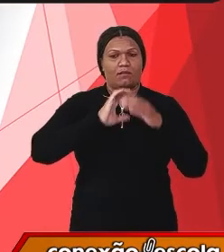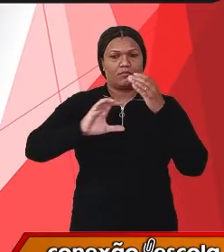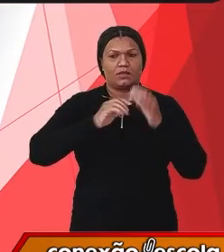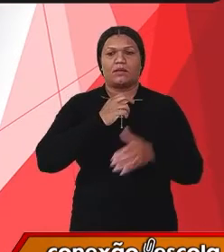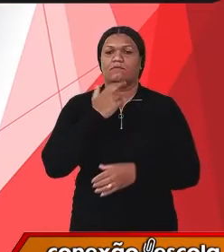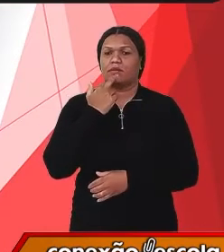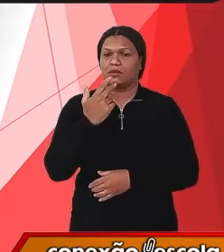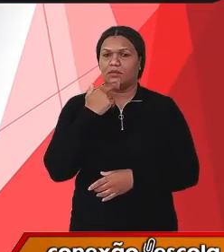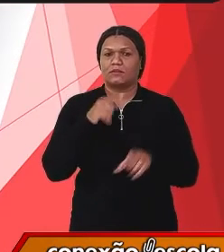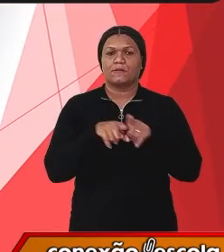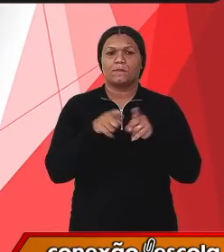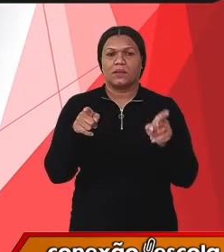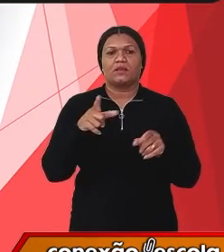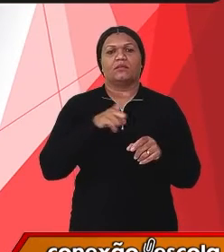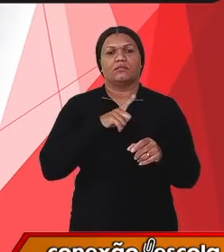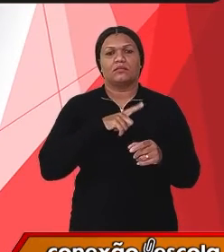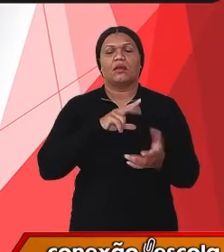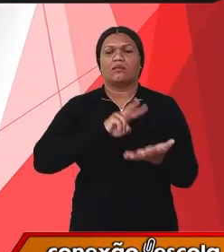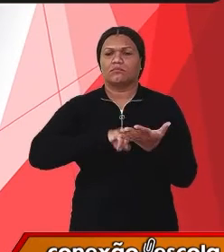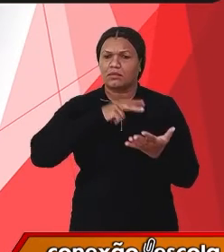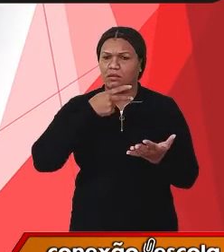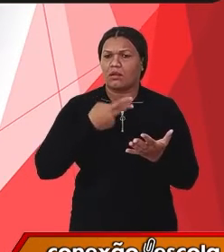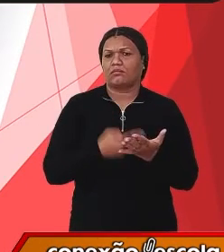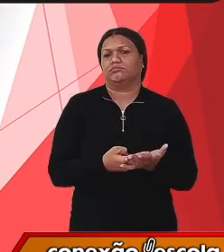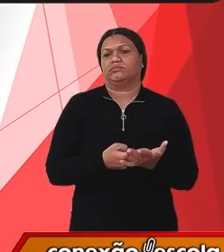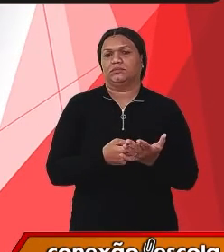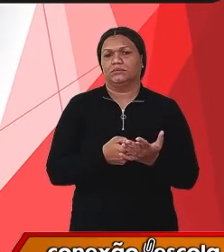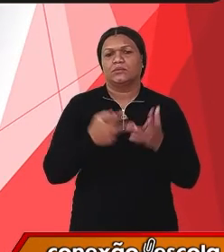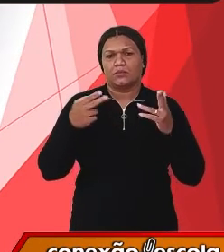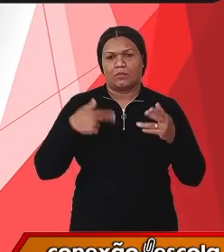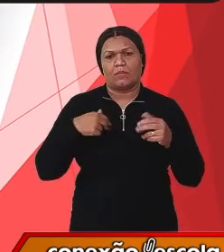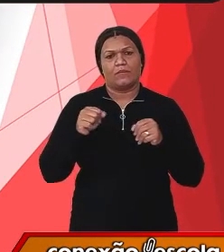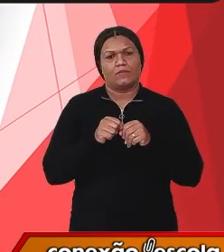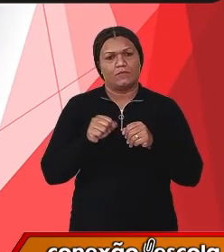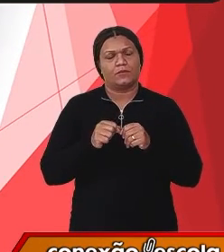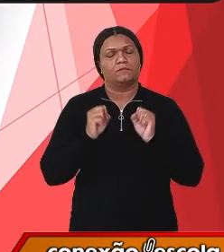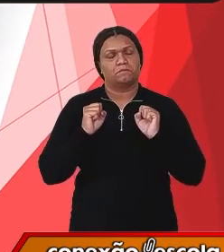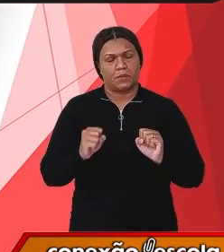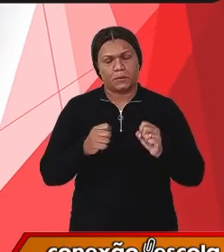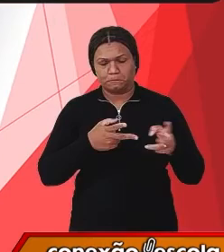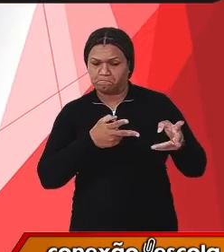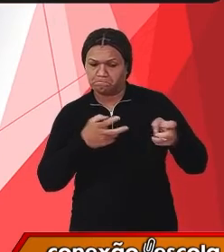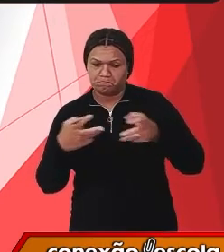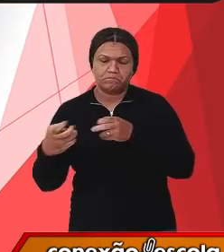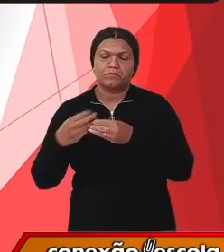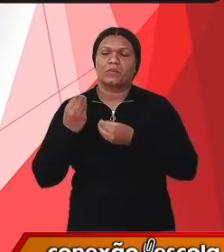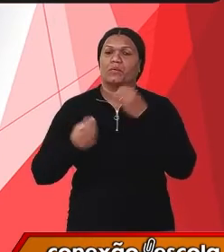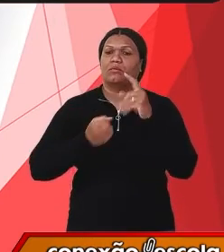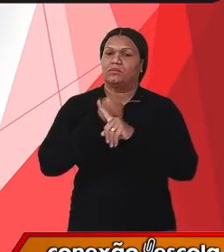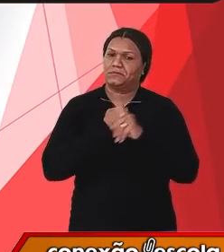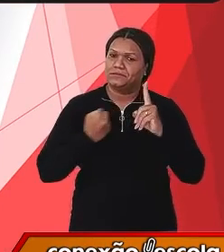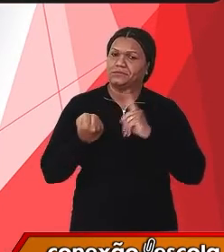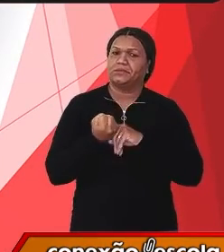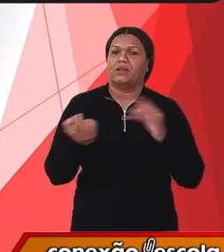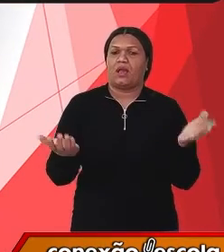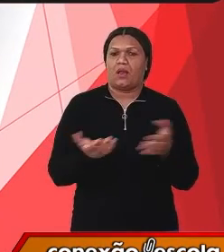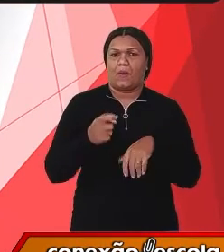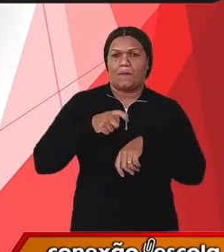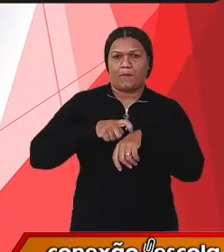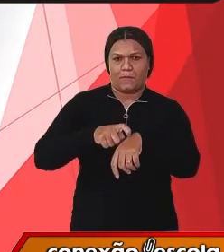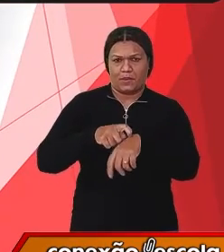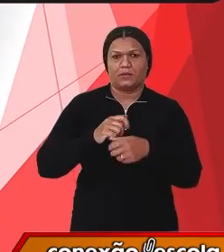tradução, assim como busquei, e trazer para a interpretação da nossa sociedade nesses momentos, como